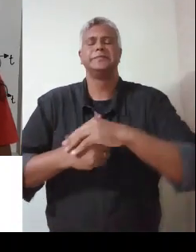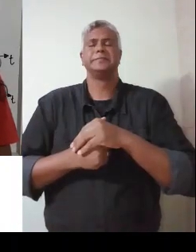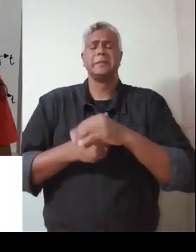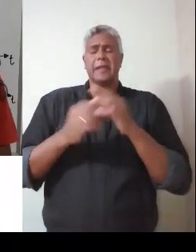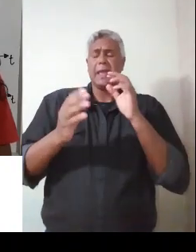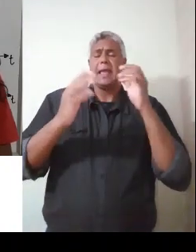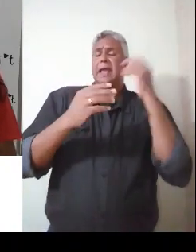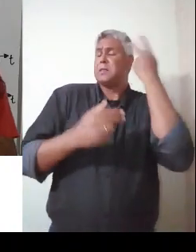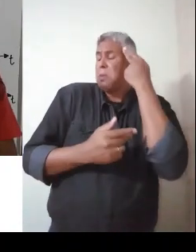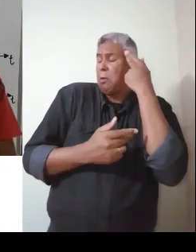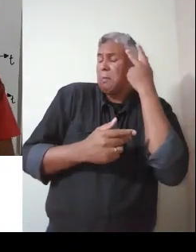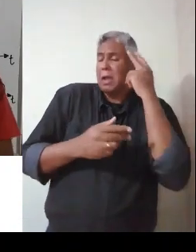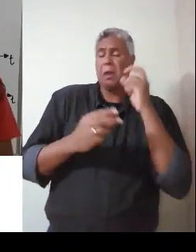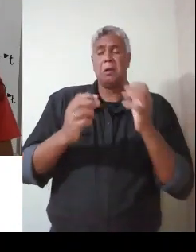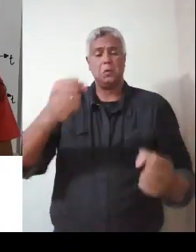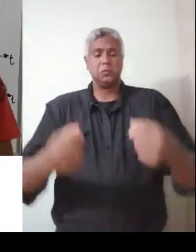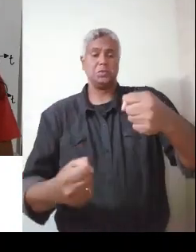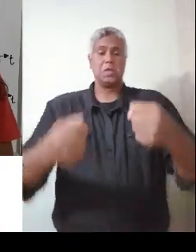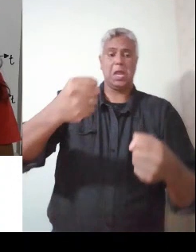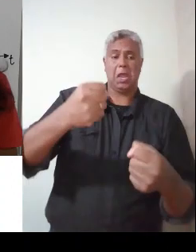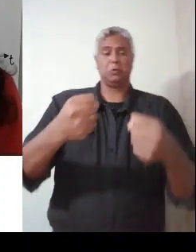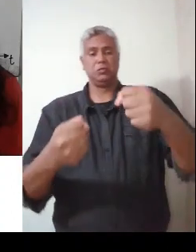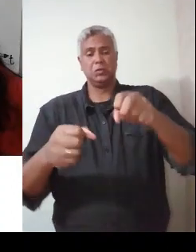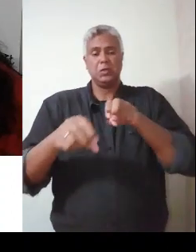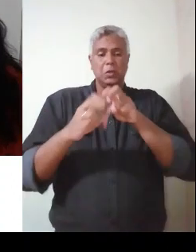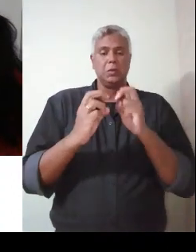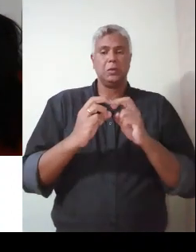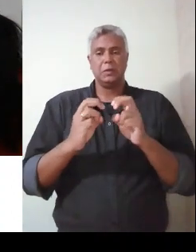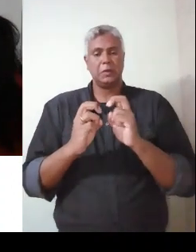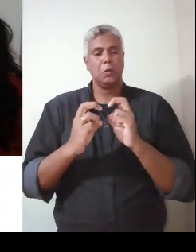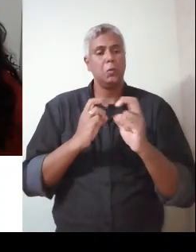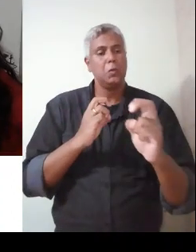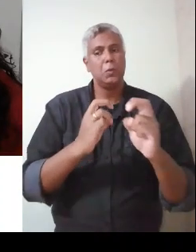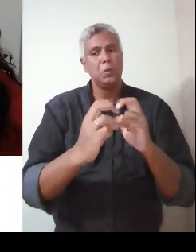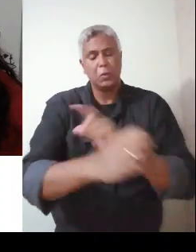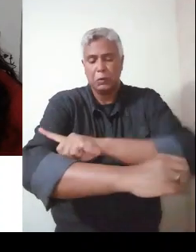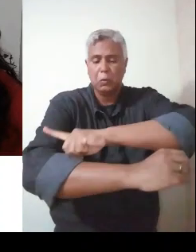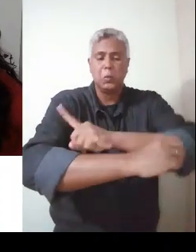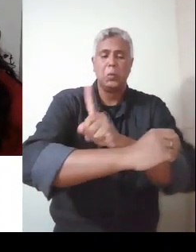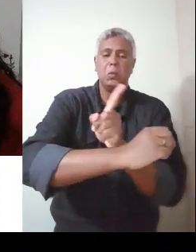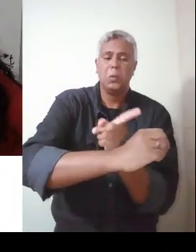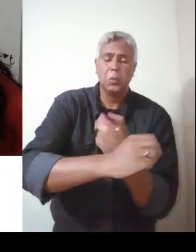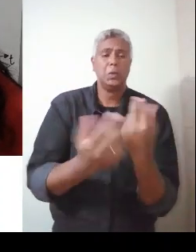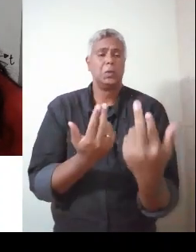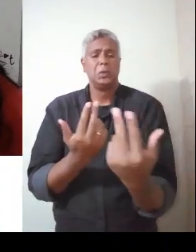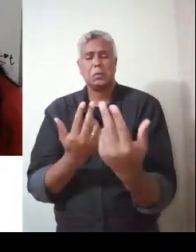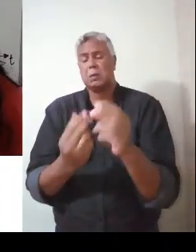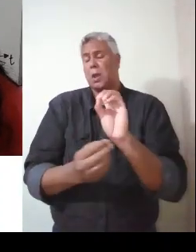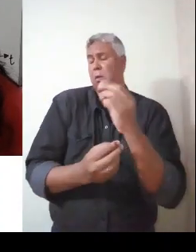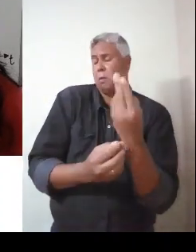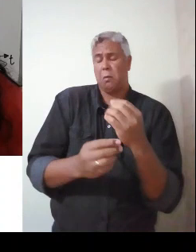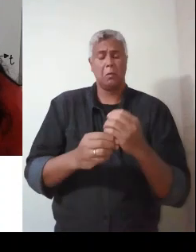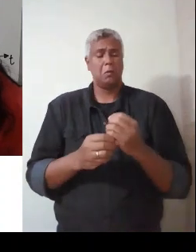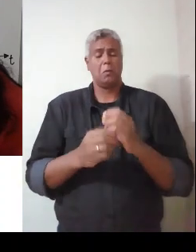percorram distâncias no limite de velocidade. Então, num dado trecho da rodovia, que nós